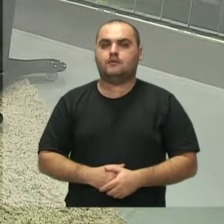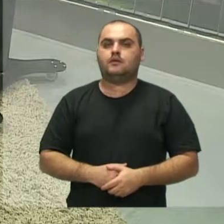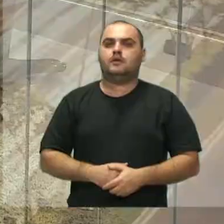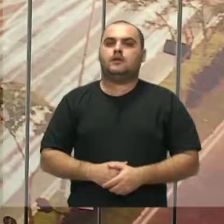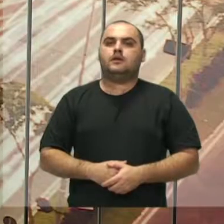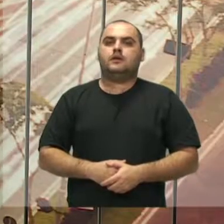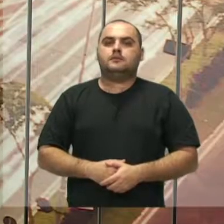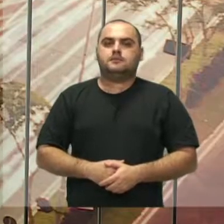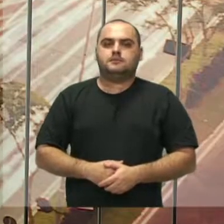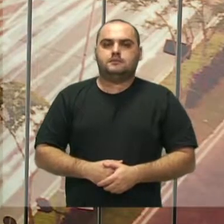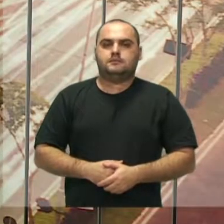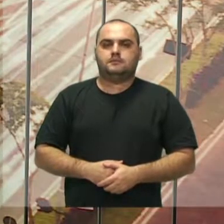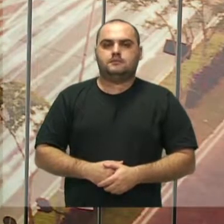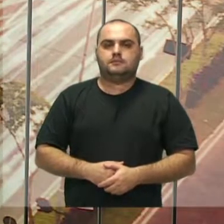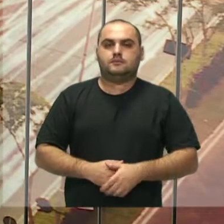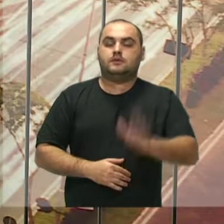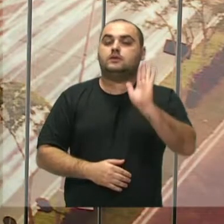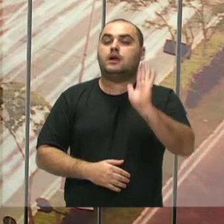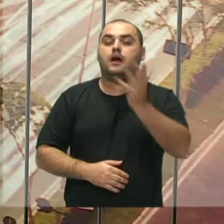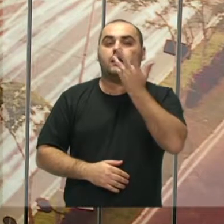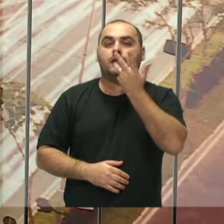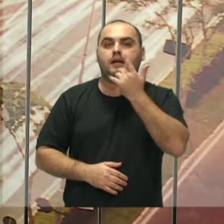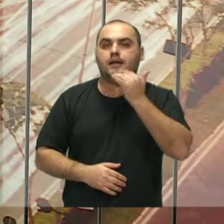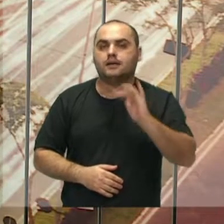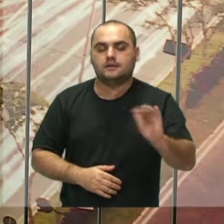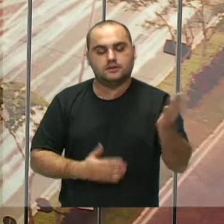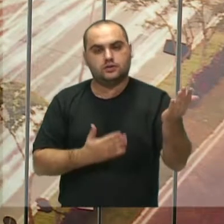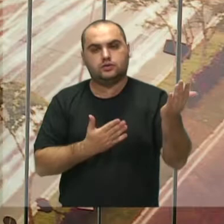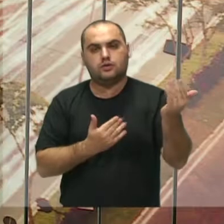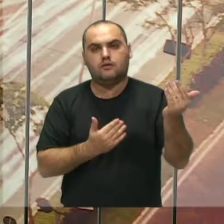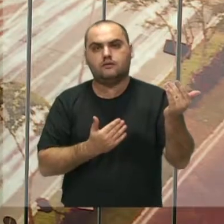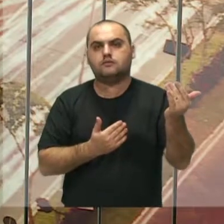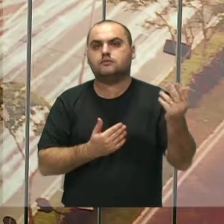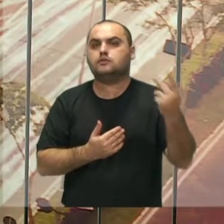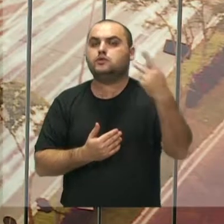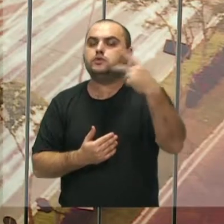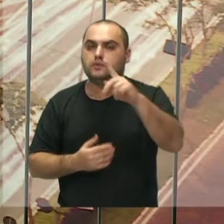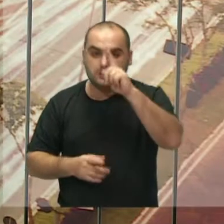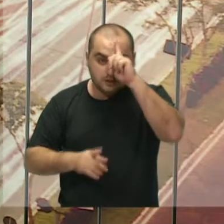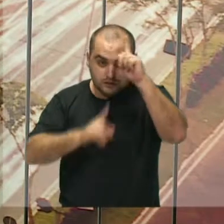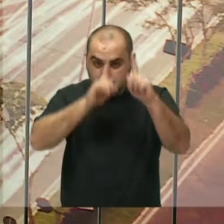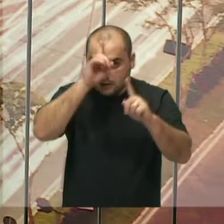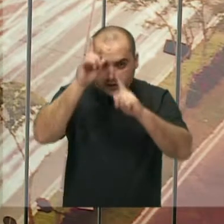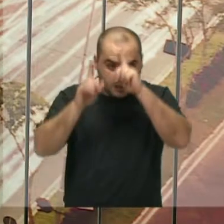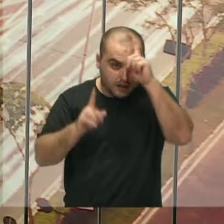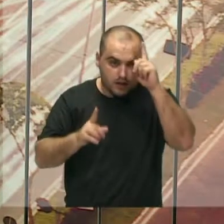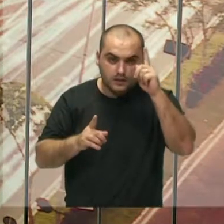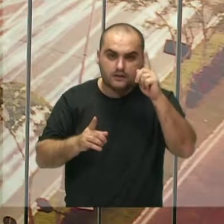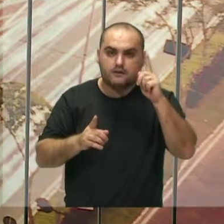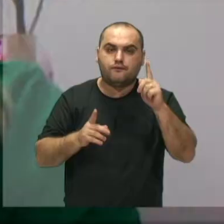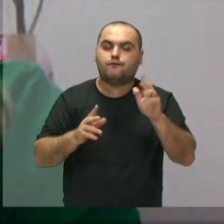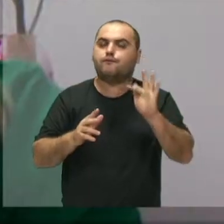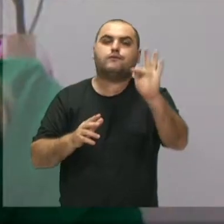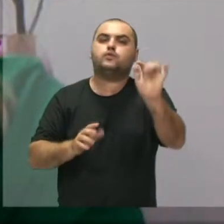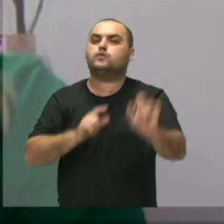relacionadas. Na questão da criança e do adolescente, quais são as suas ideias, o que você pretende trabalhar?